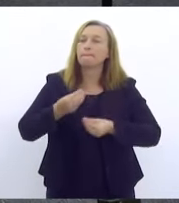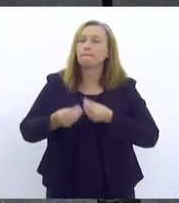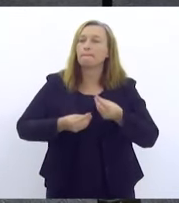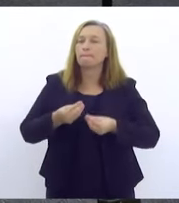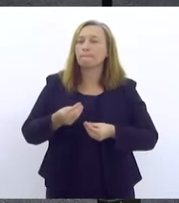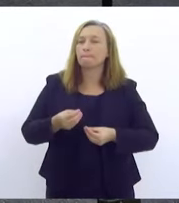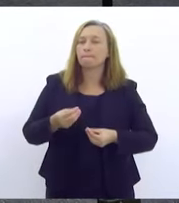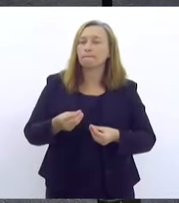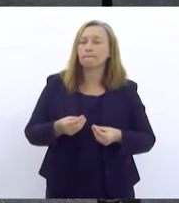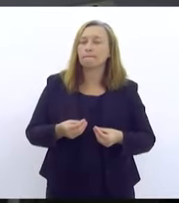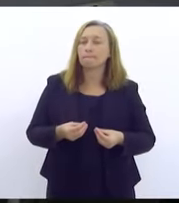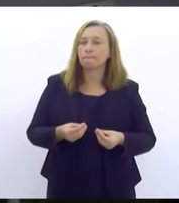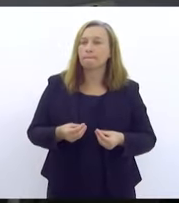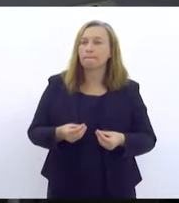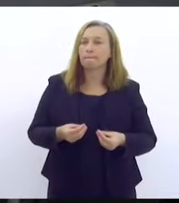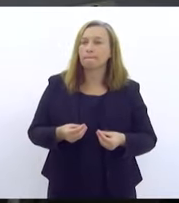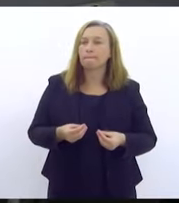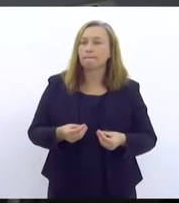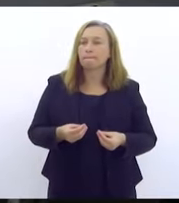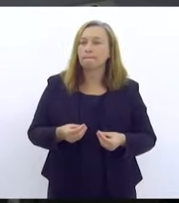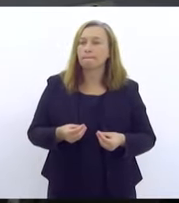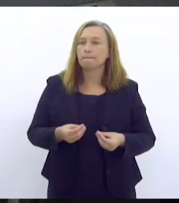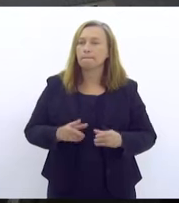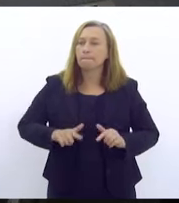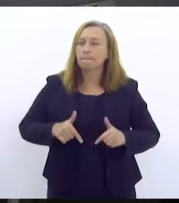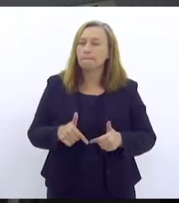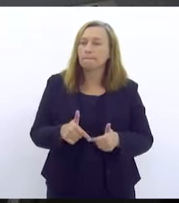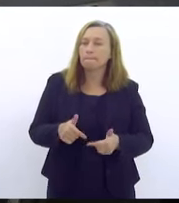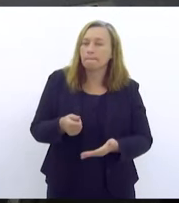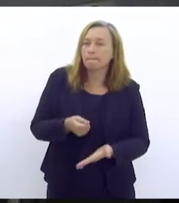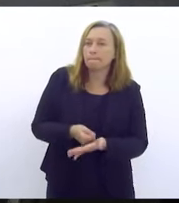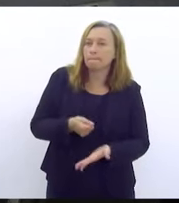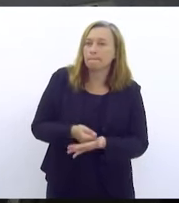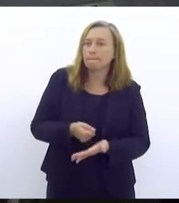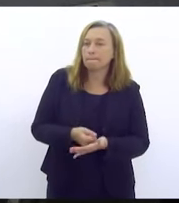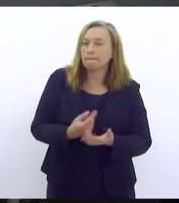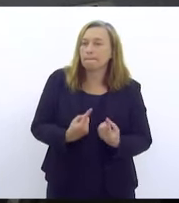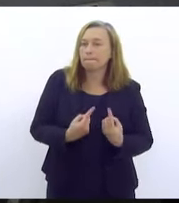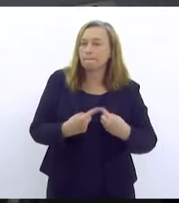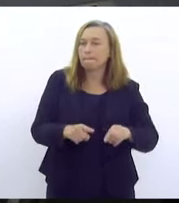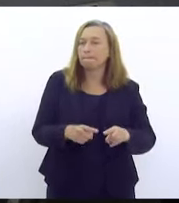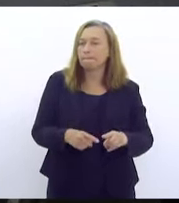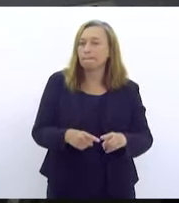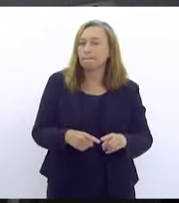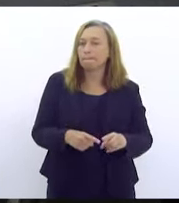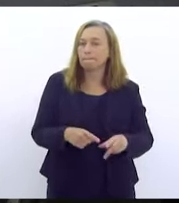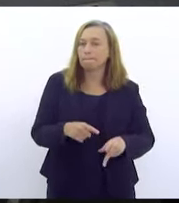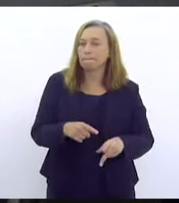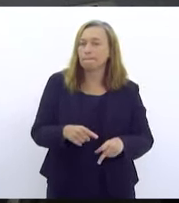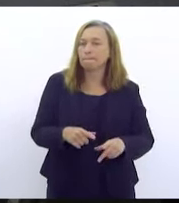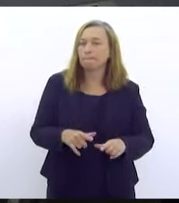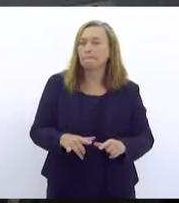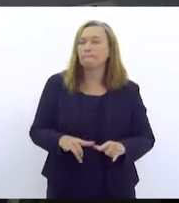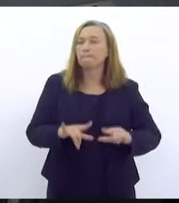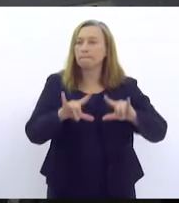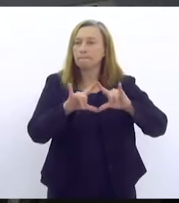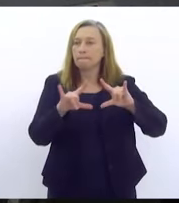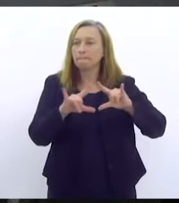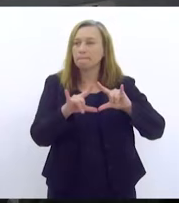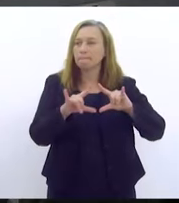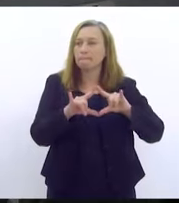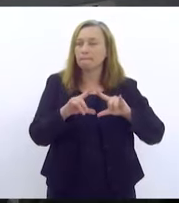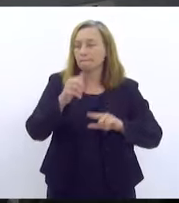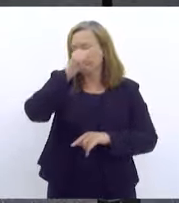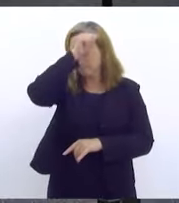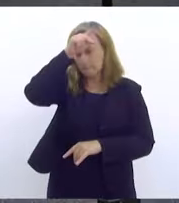autoritária, a forma agressiva, né, o abuso de autoridade praticado pela milícia do Eduardo Paes, que